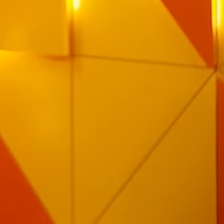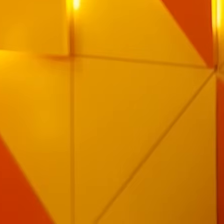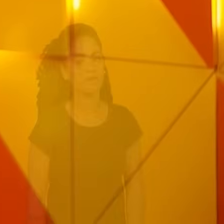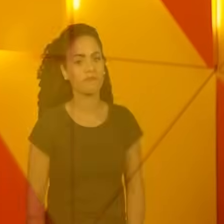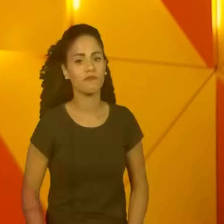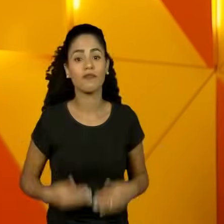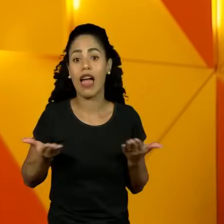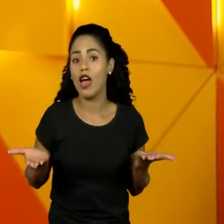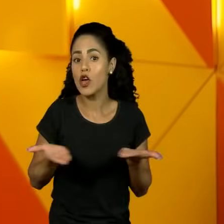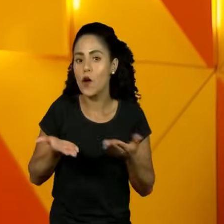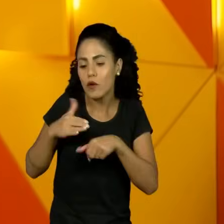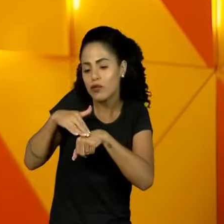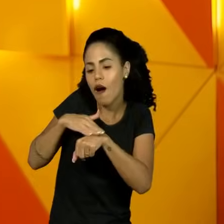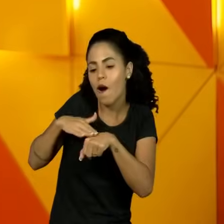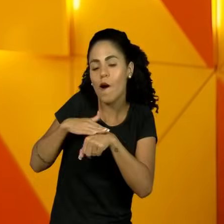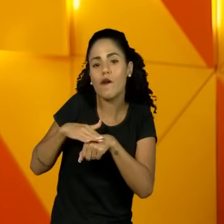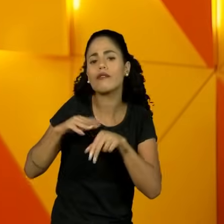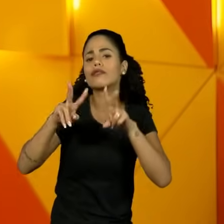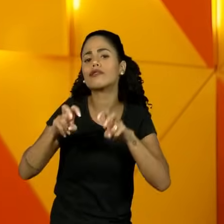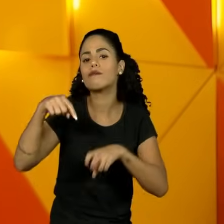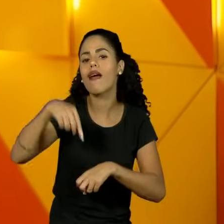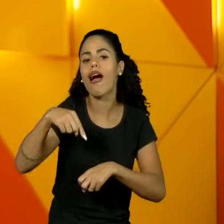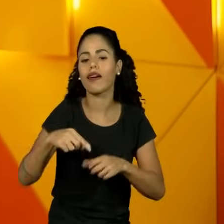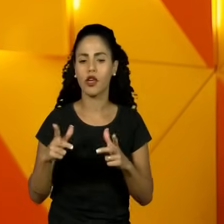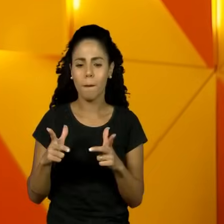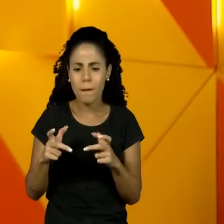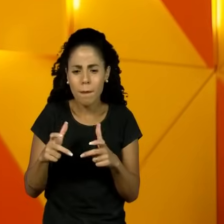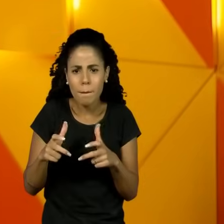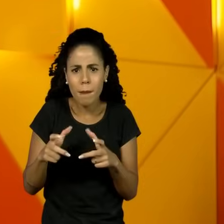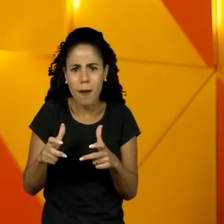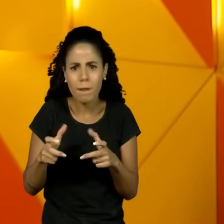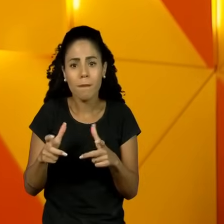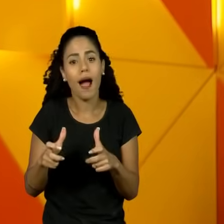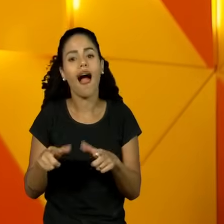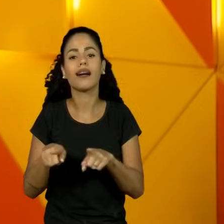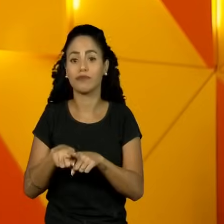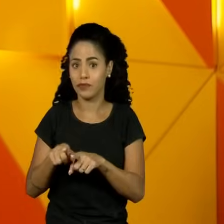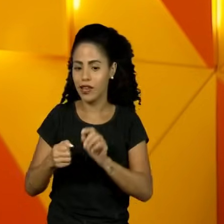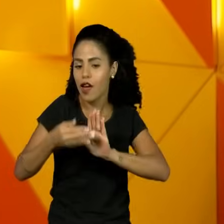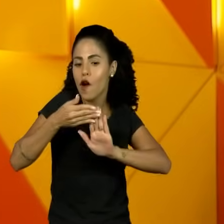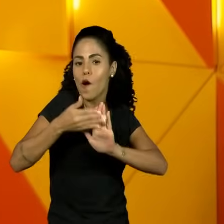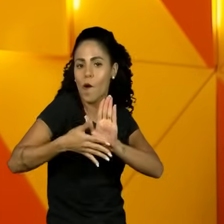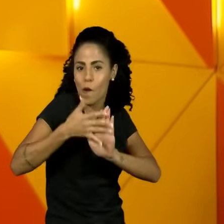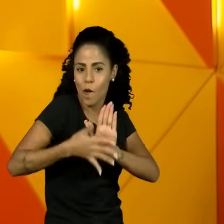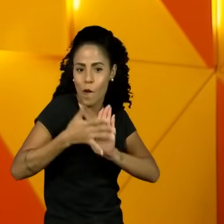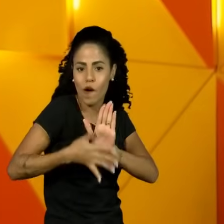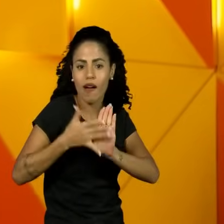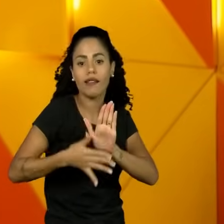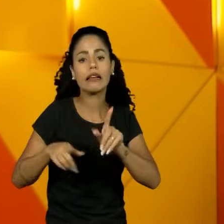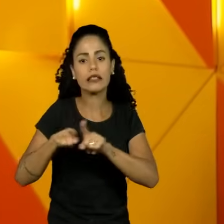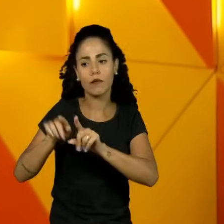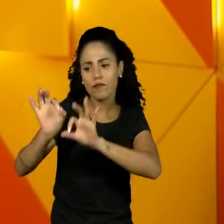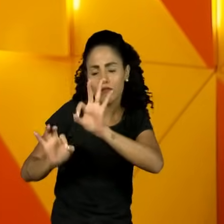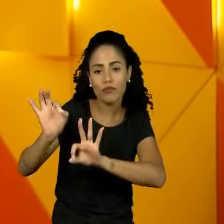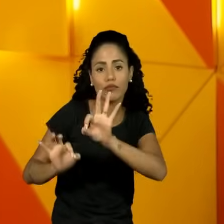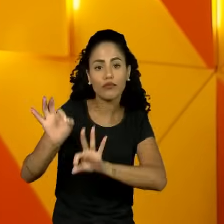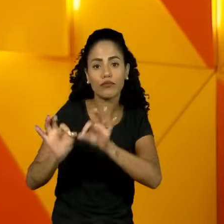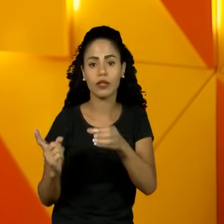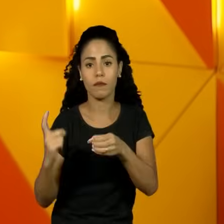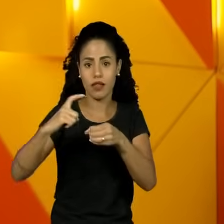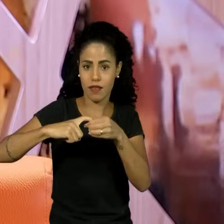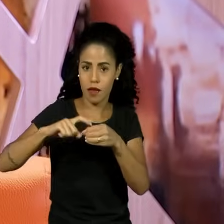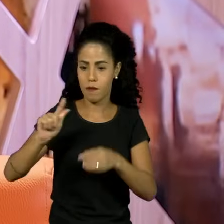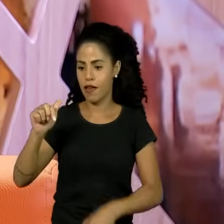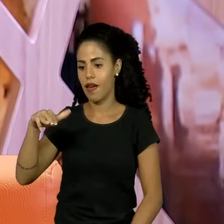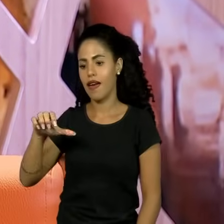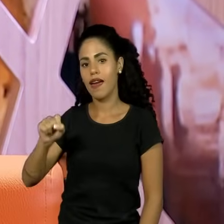E para essa conversa sobre games aqui no estúdio, eu recebo a produtora e roteirista de Afrogames e também sócia da empresa Game